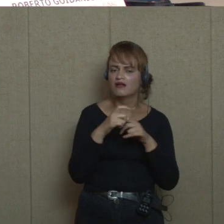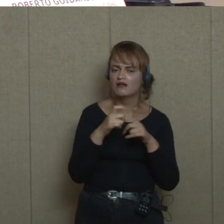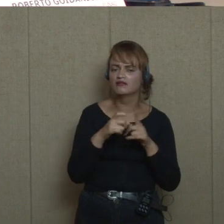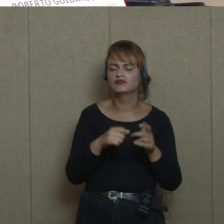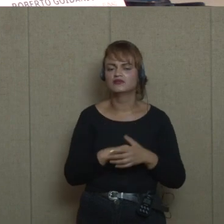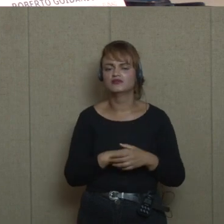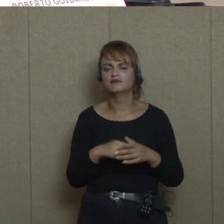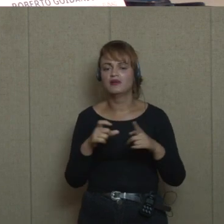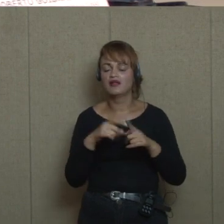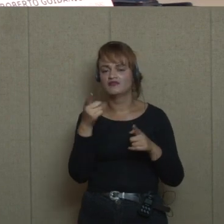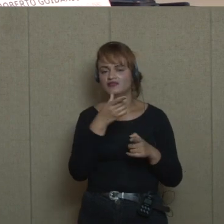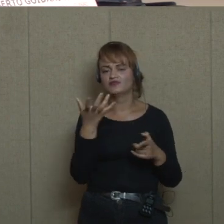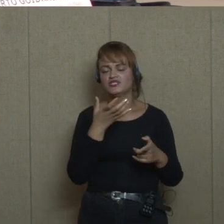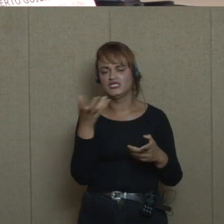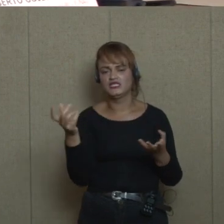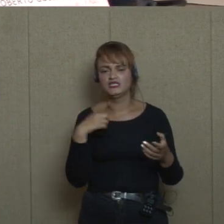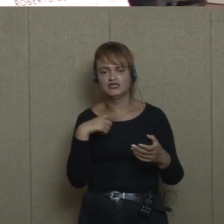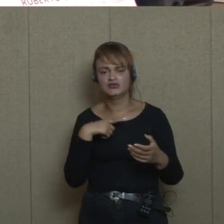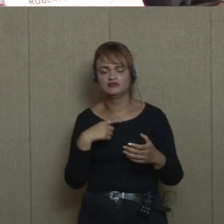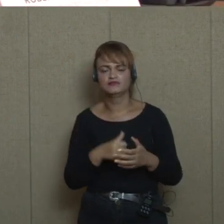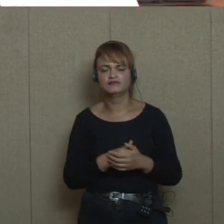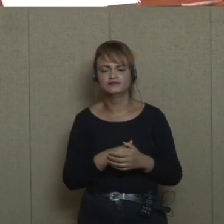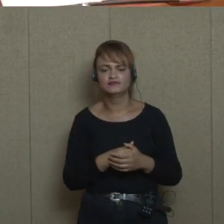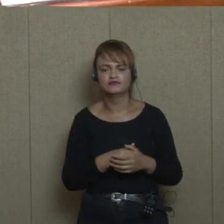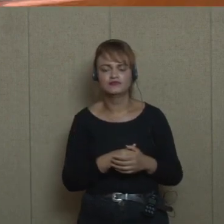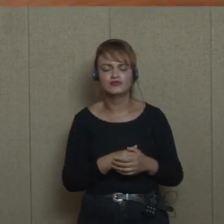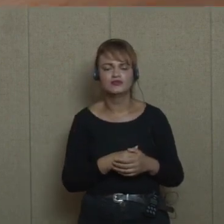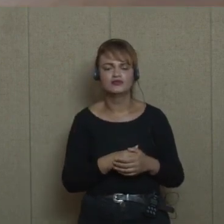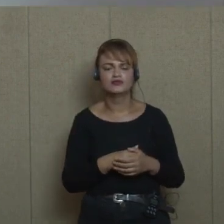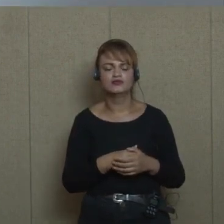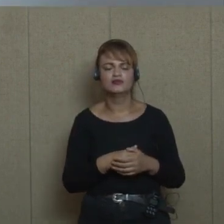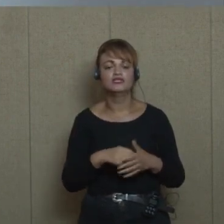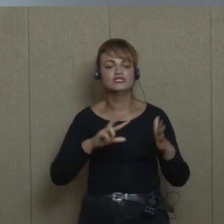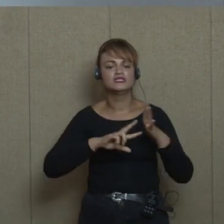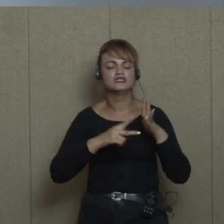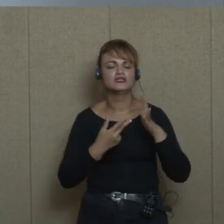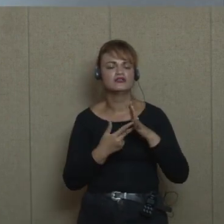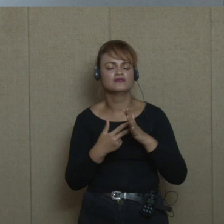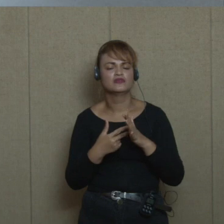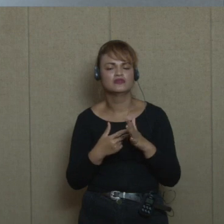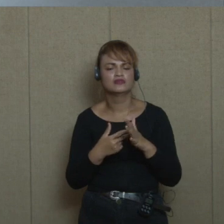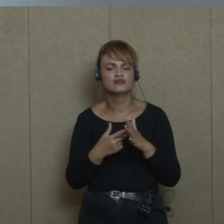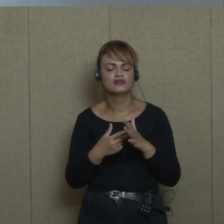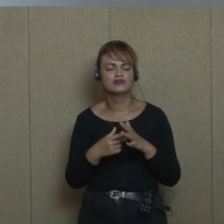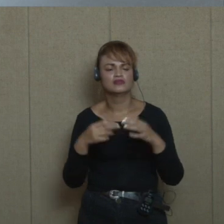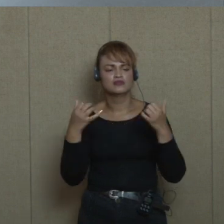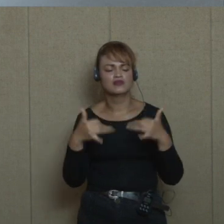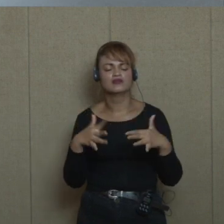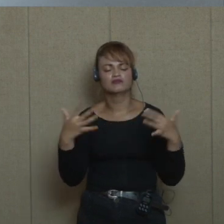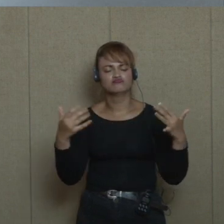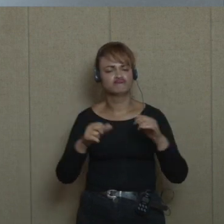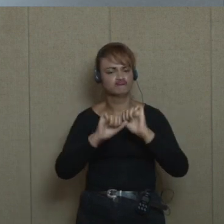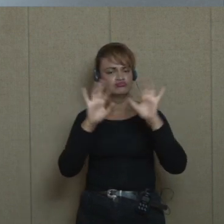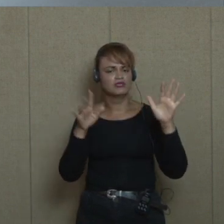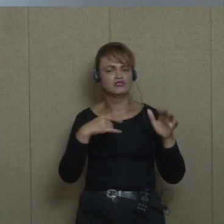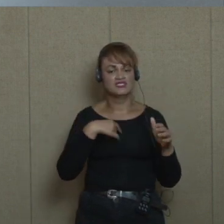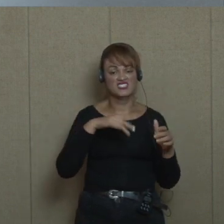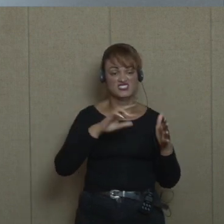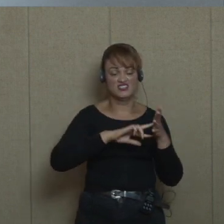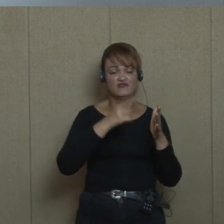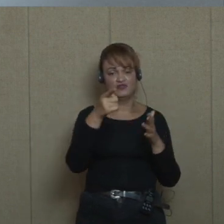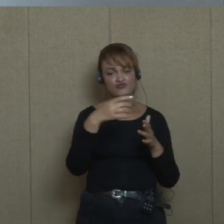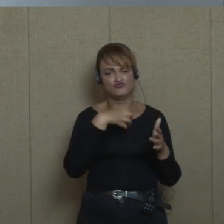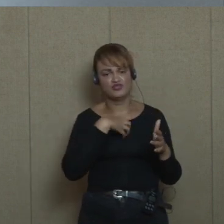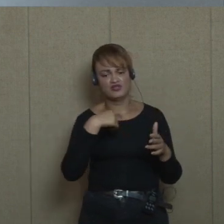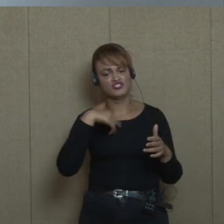palavras que vocês gostariam de ter no acordo, que significam coisas específicas para vocês e coisas diferentes para nós. E